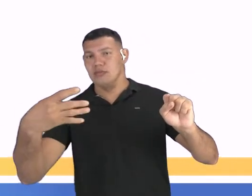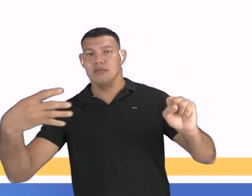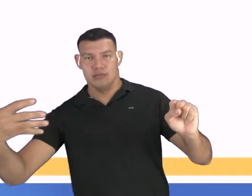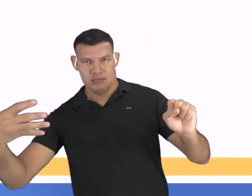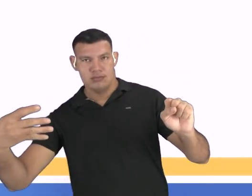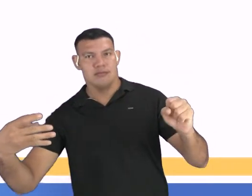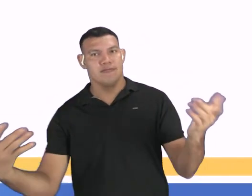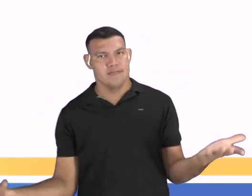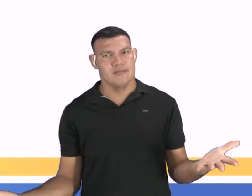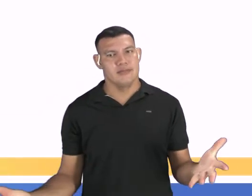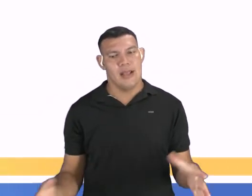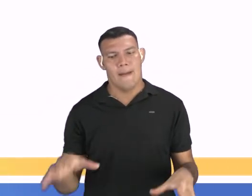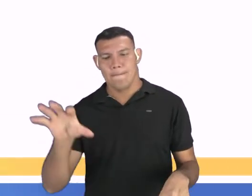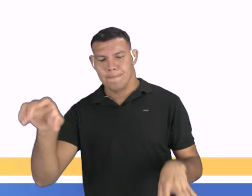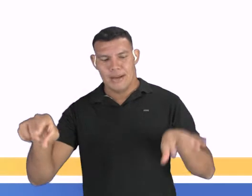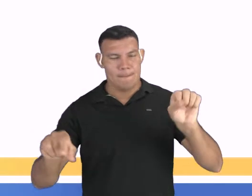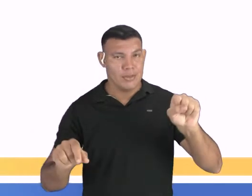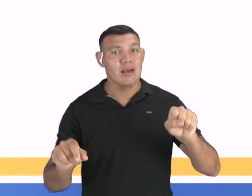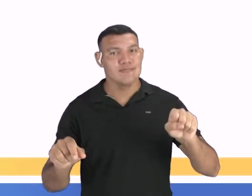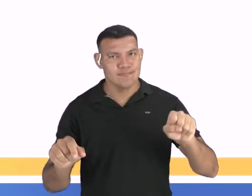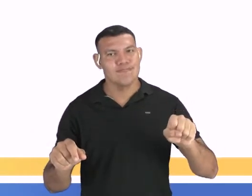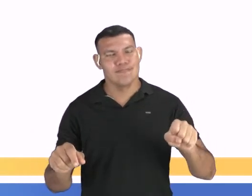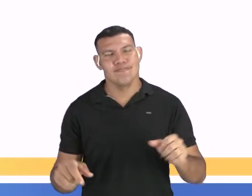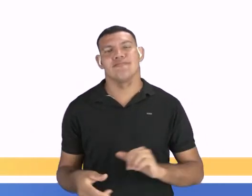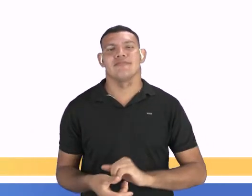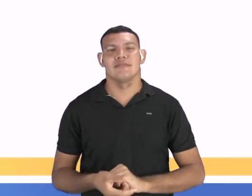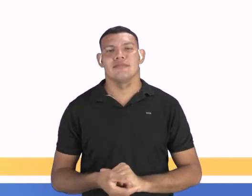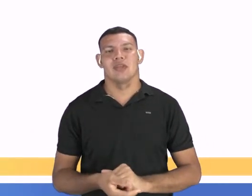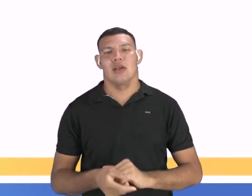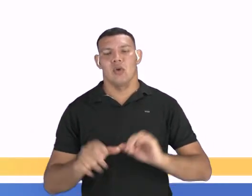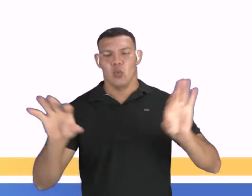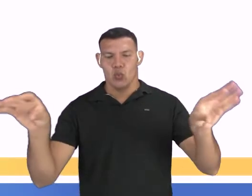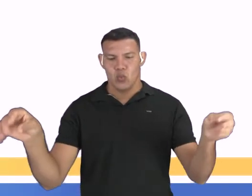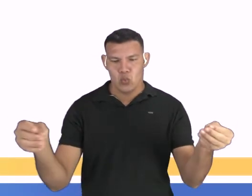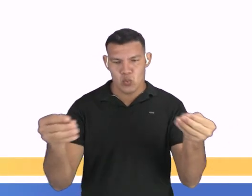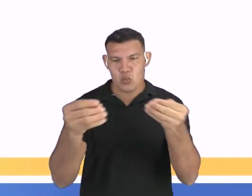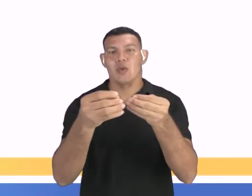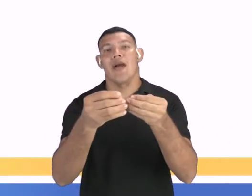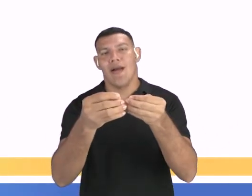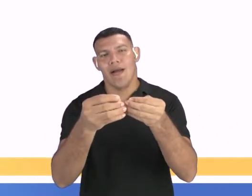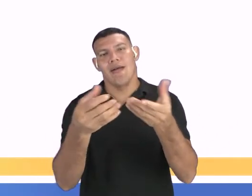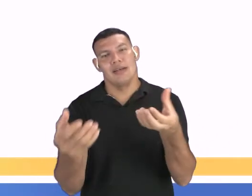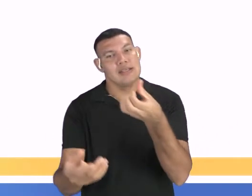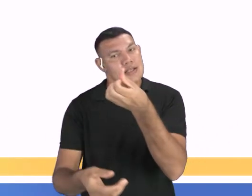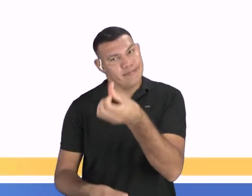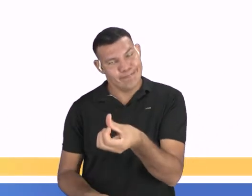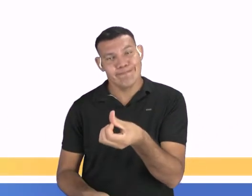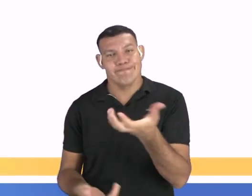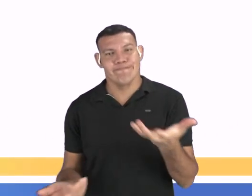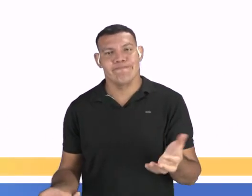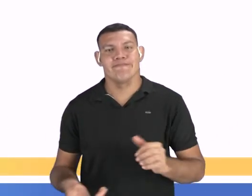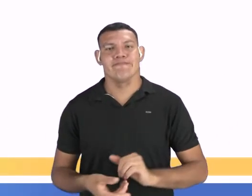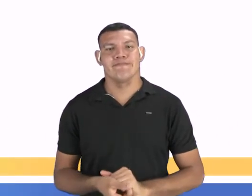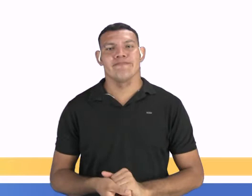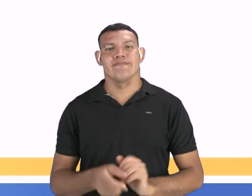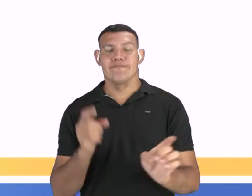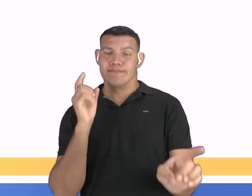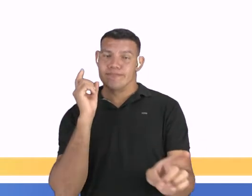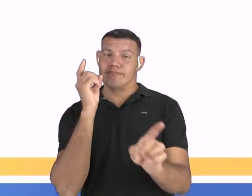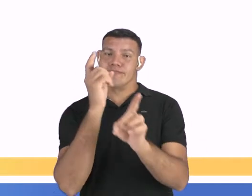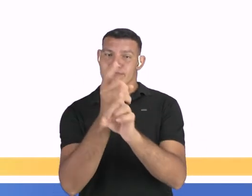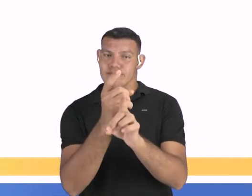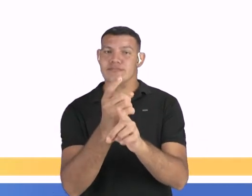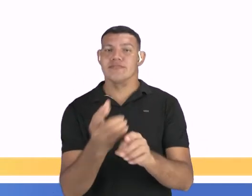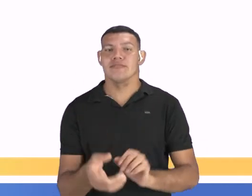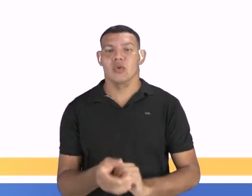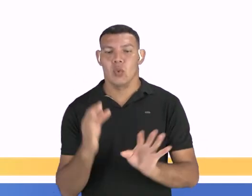nós extraímos aí o maior divisor comum entre esses dois conjuntos. Com isso, nós encontramos aí